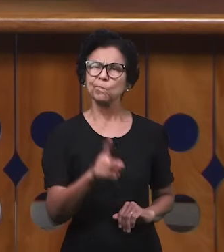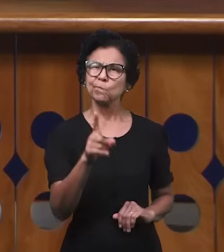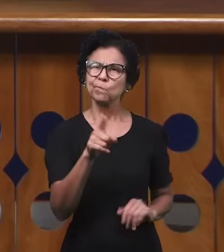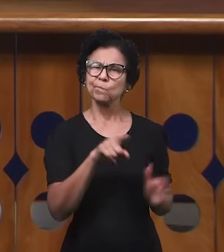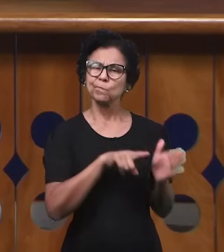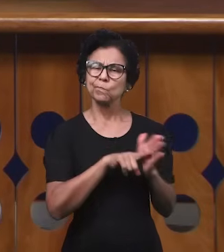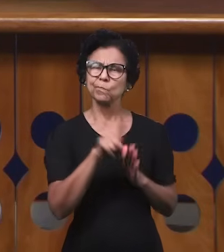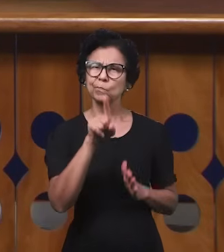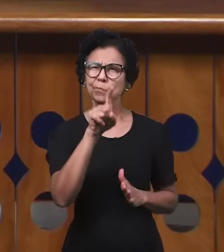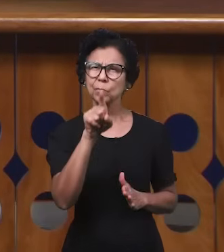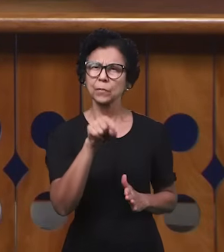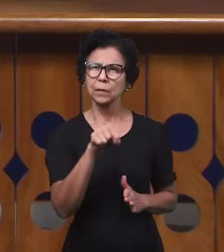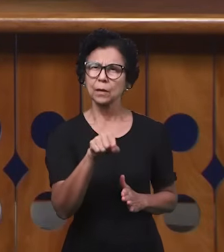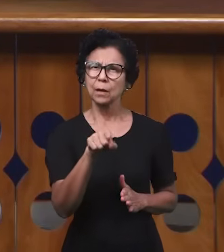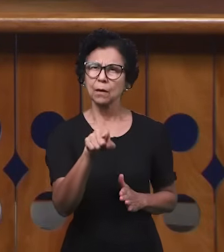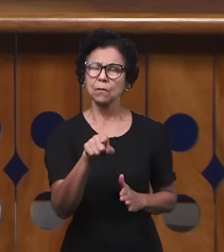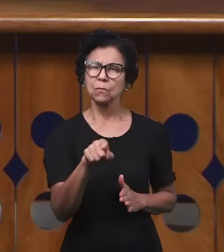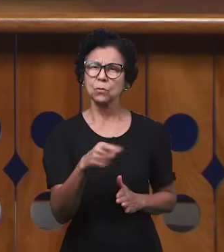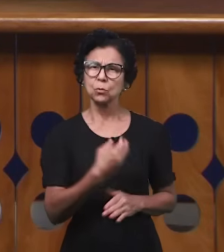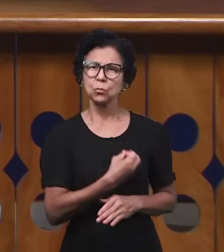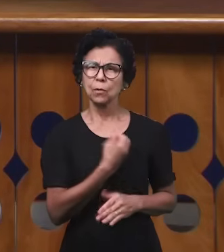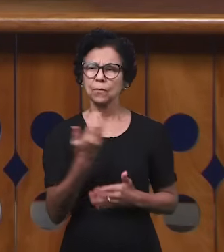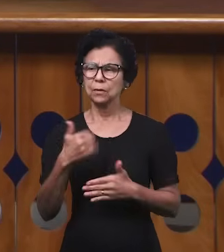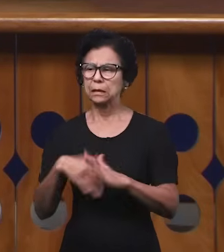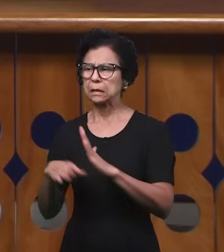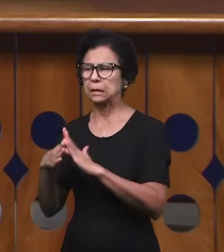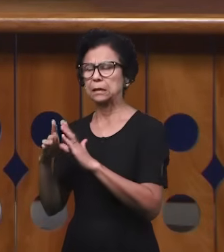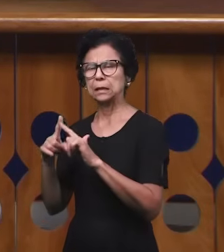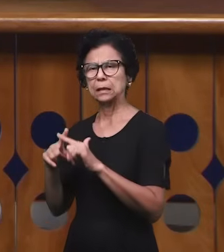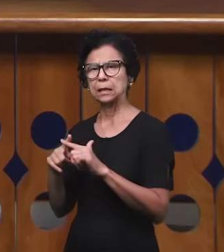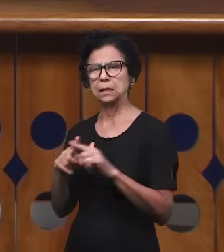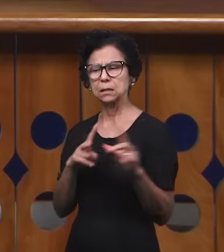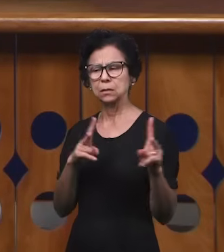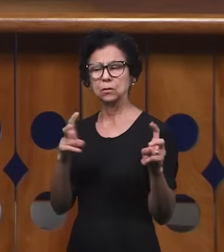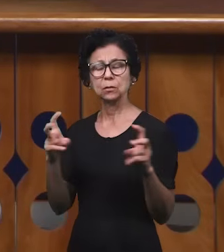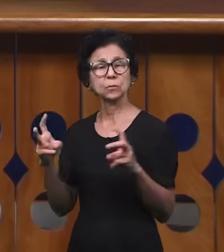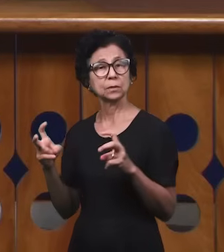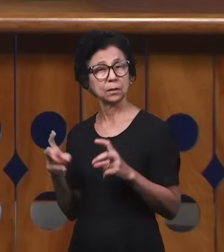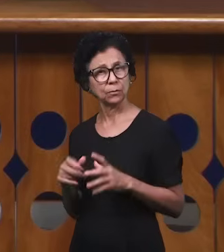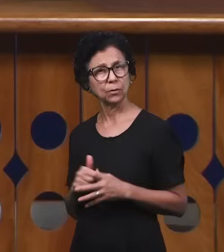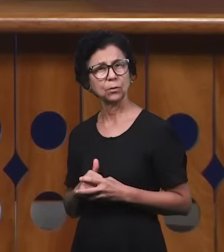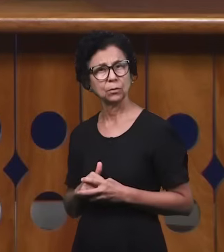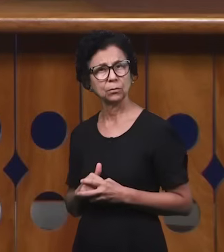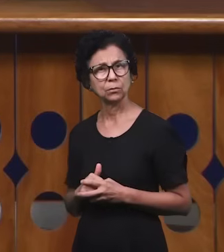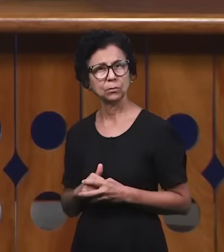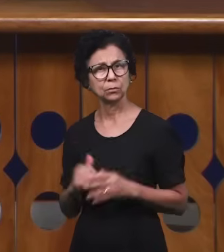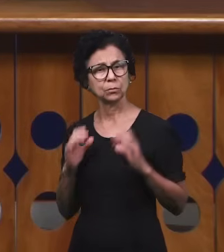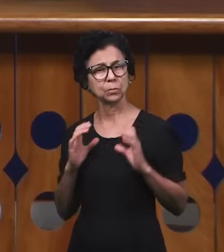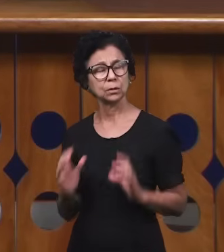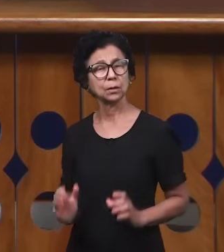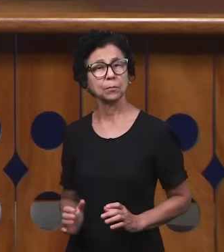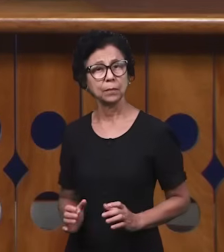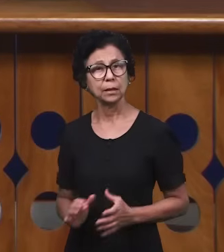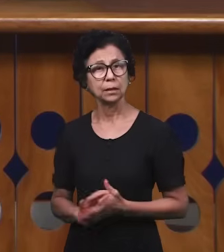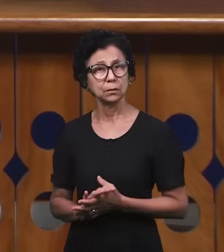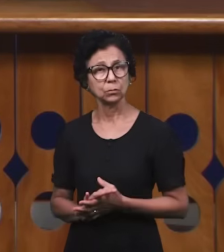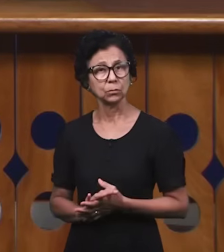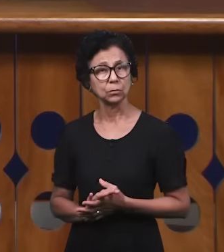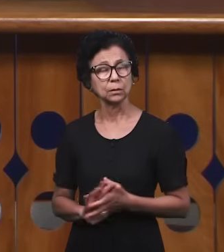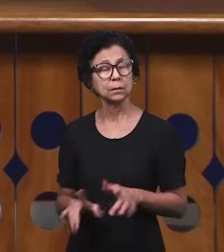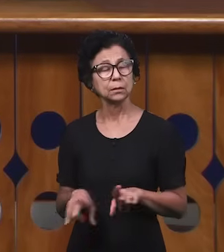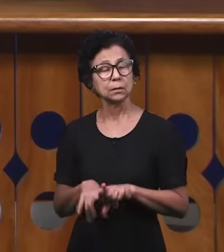igreja? Você já observou que as doutrinas que nós temos vivido nessa obra nos